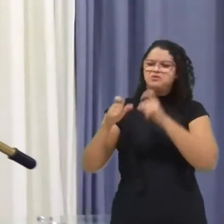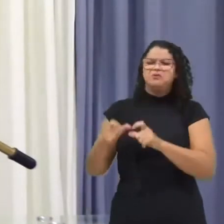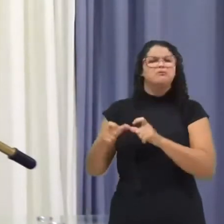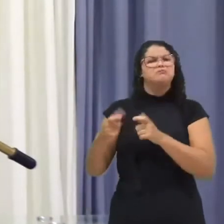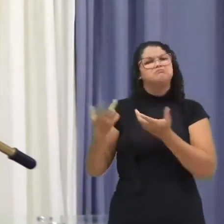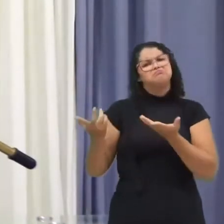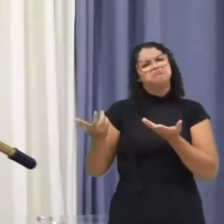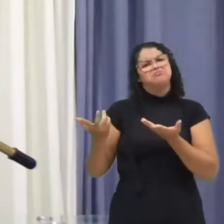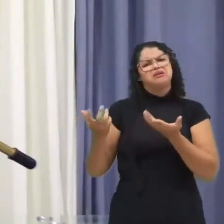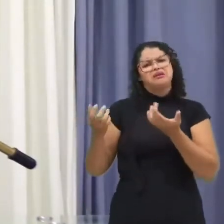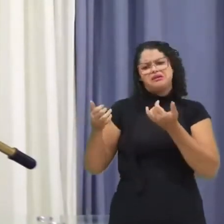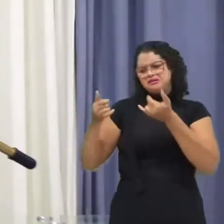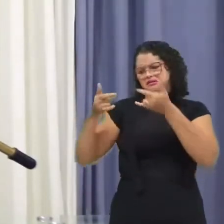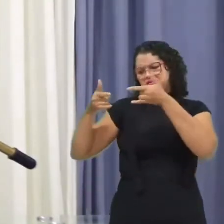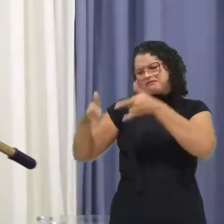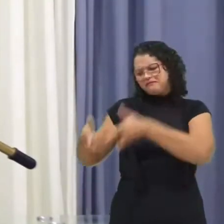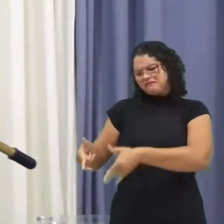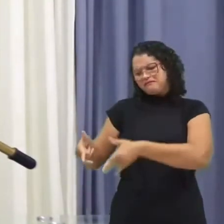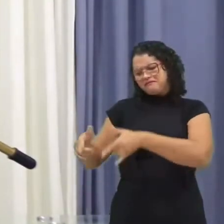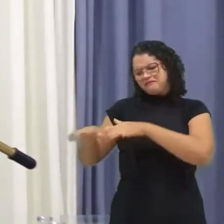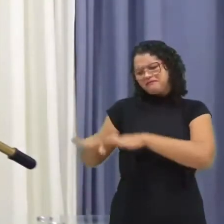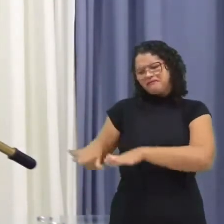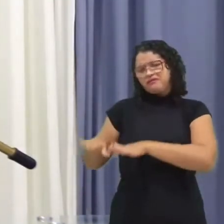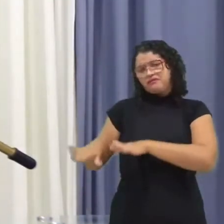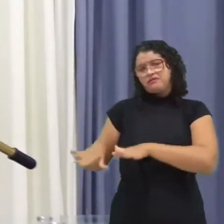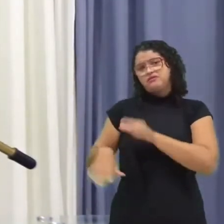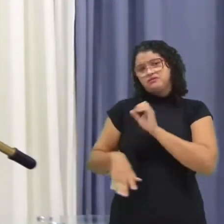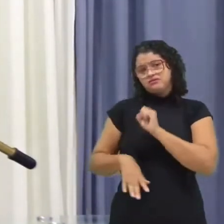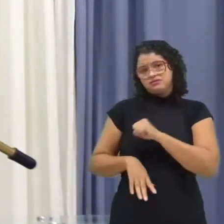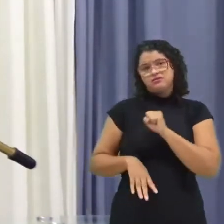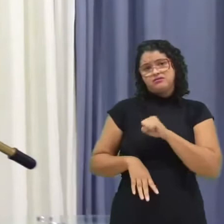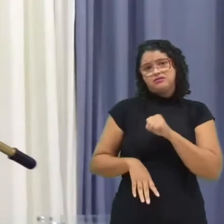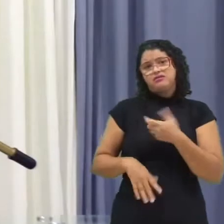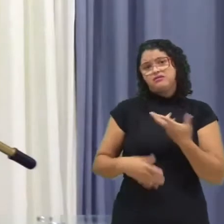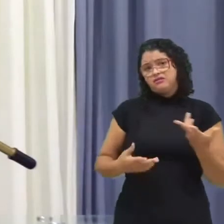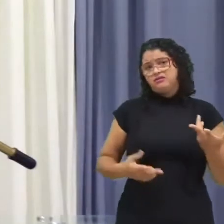sepultura. Sim, os corpos estão lá,